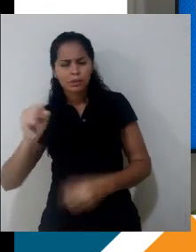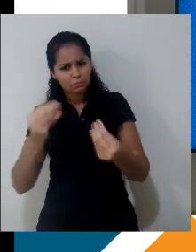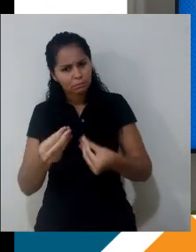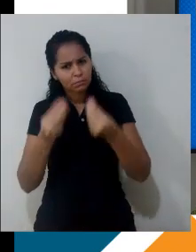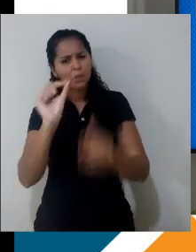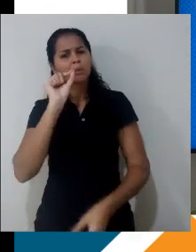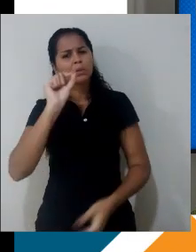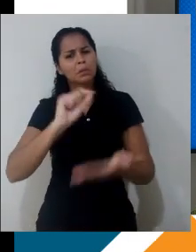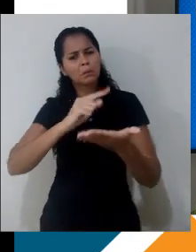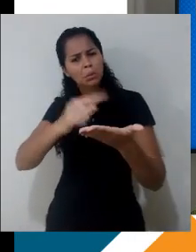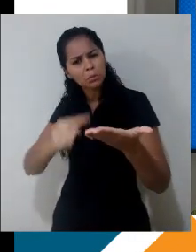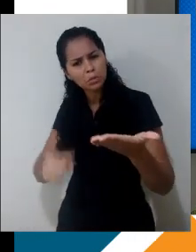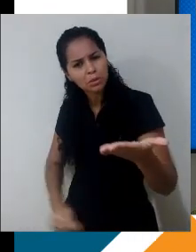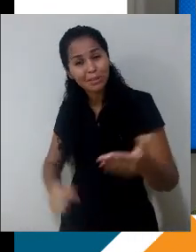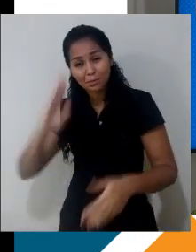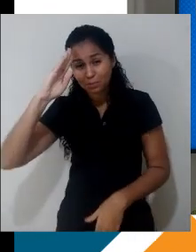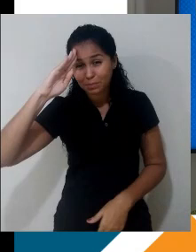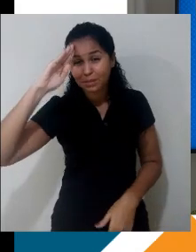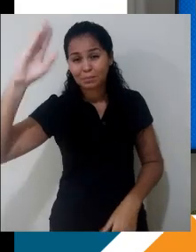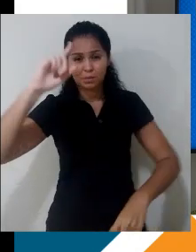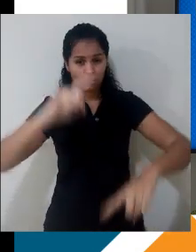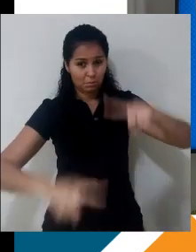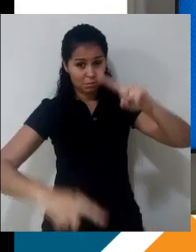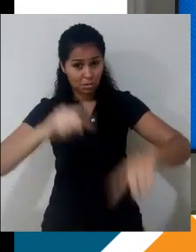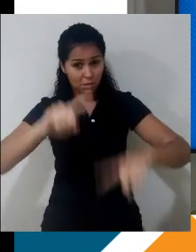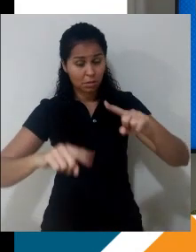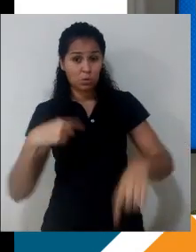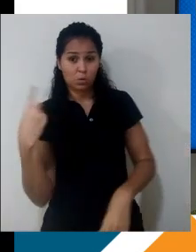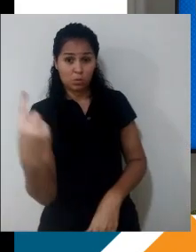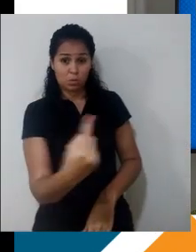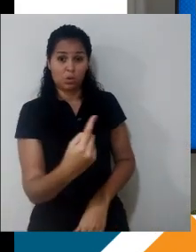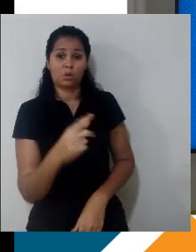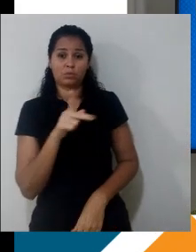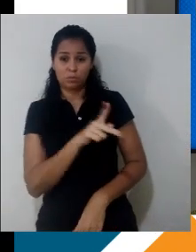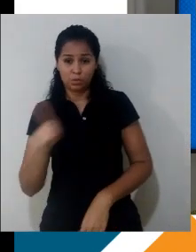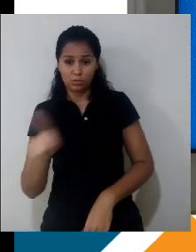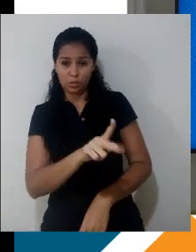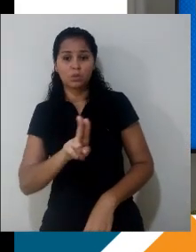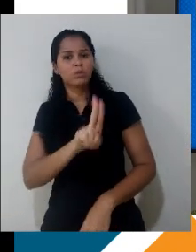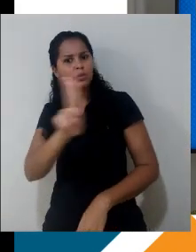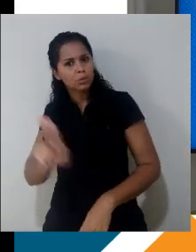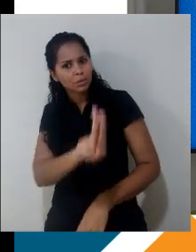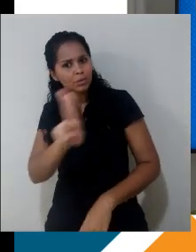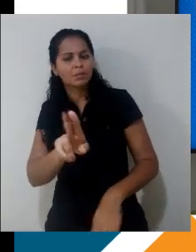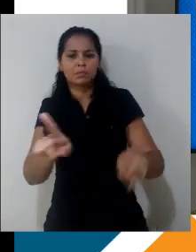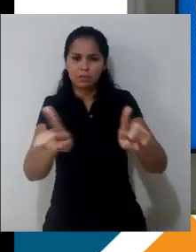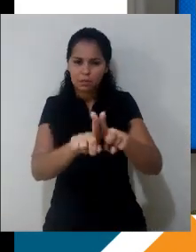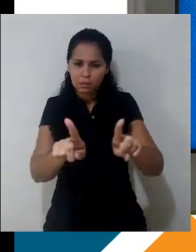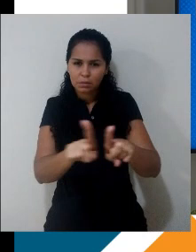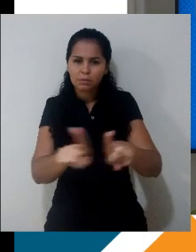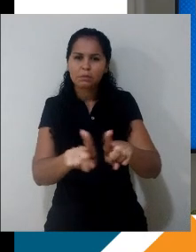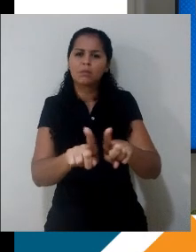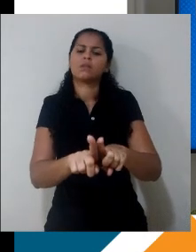as apostilas, é o principal material que a gente utiliza, inclusive nós mediadores, para oferecer as aulas para vocês, então se